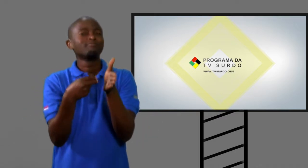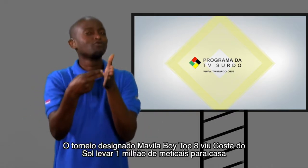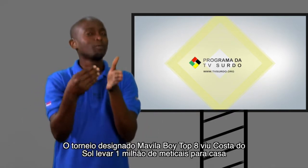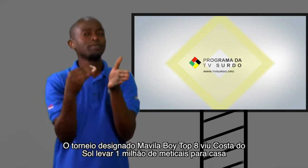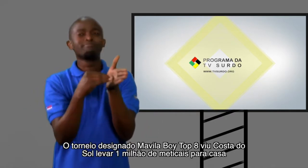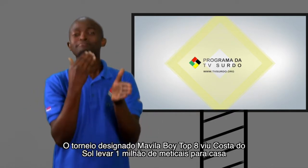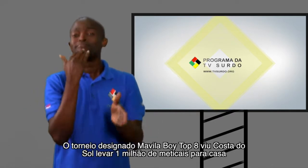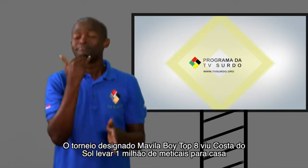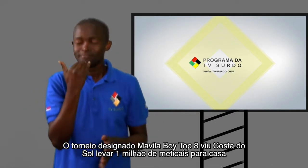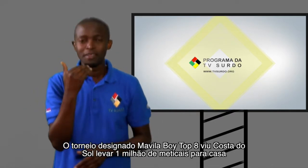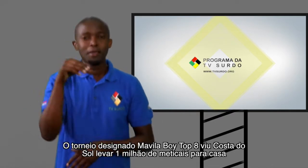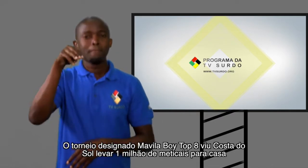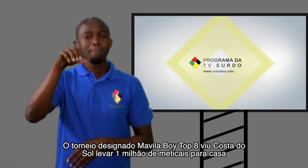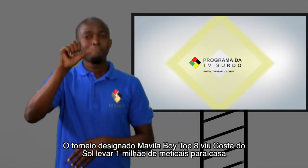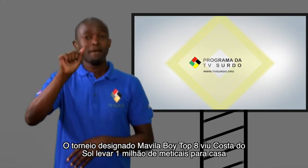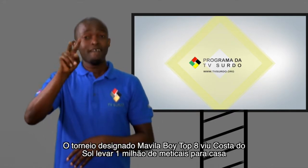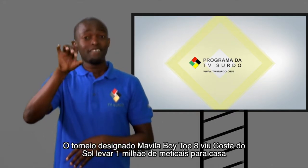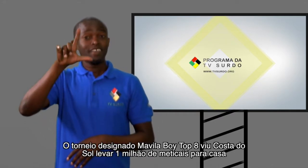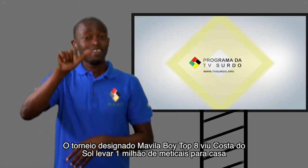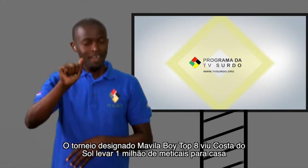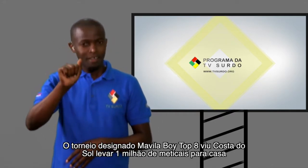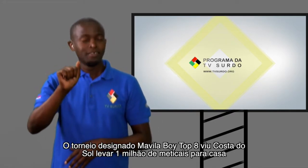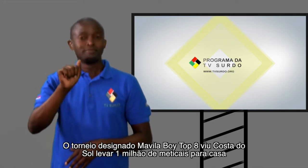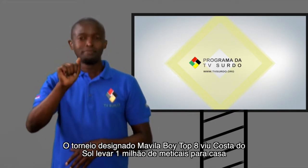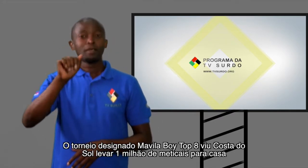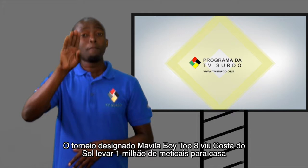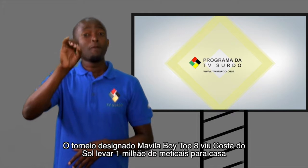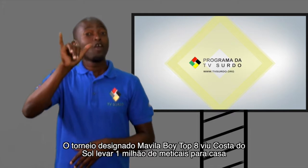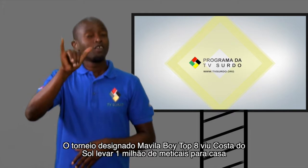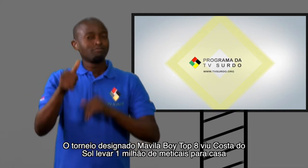O torneio designado uma Vila Boy Top 8